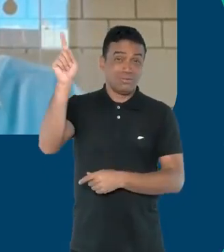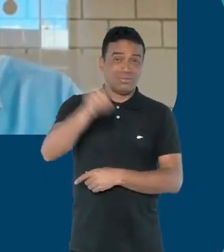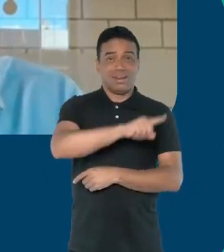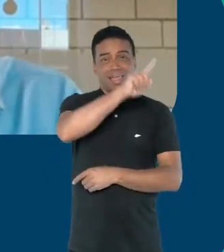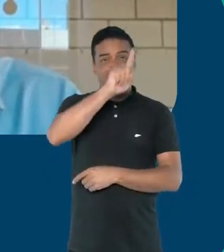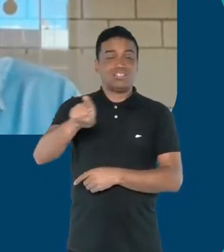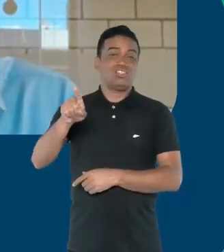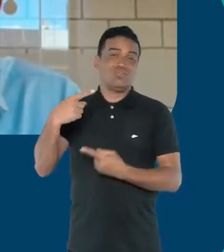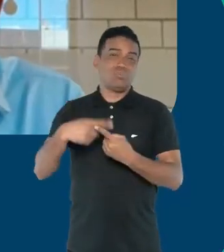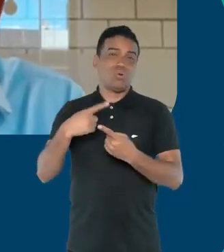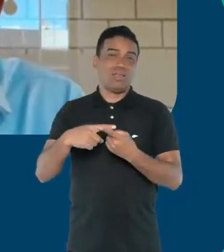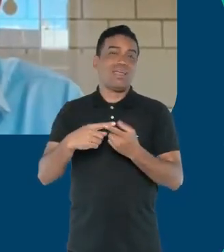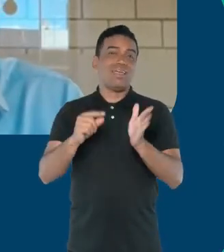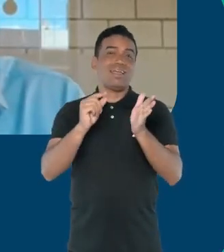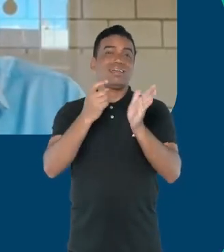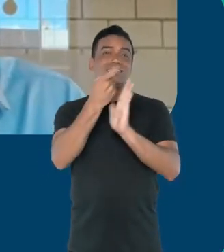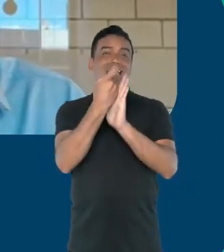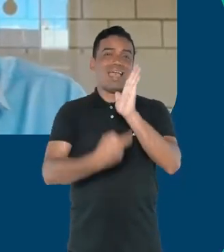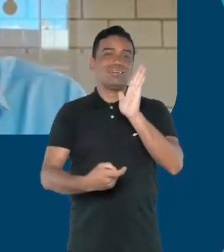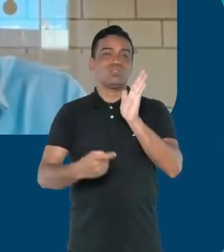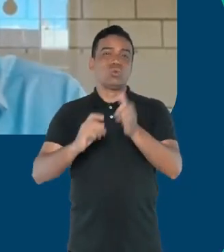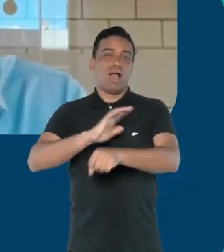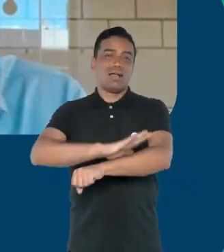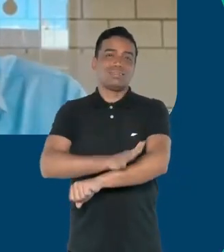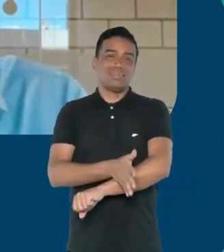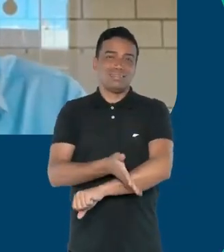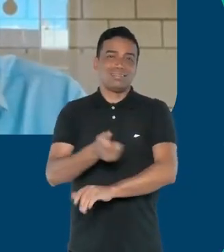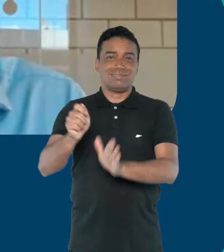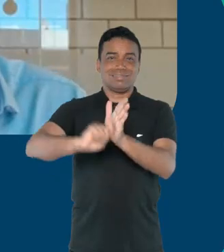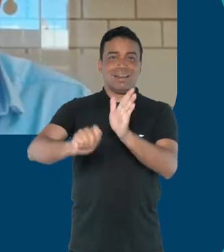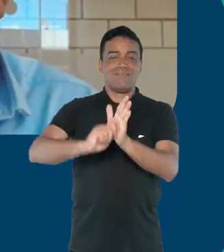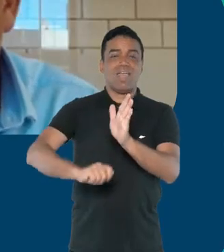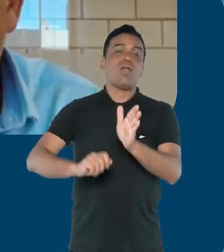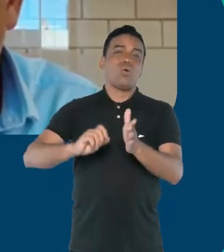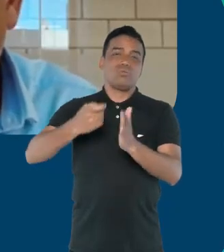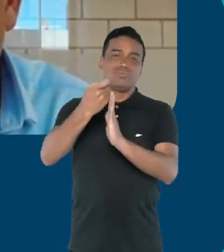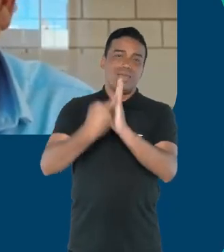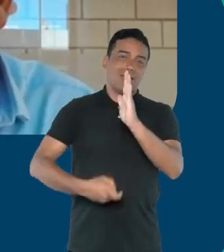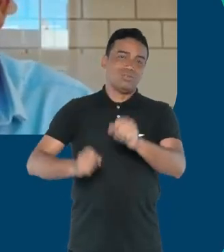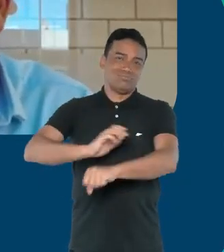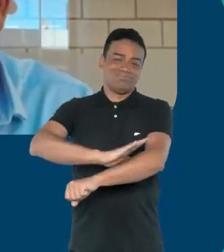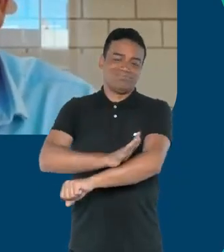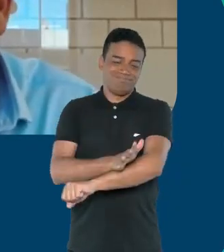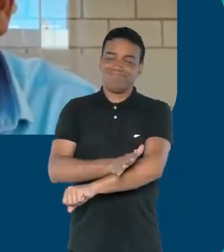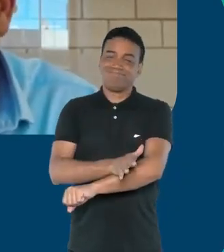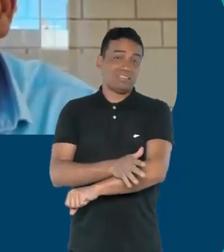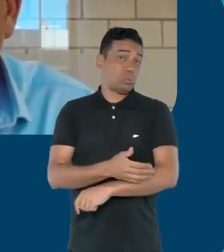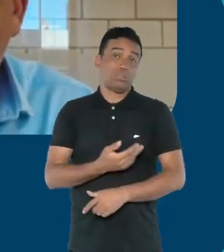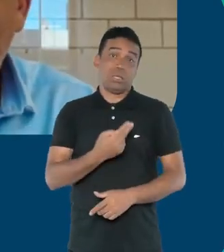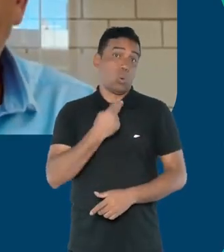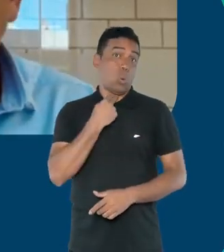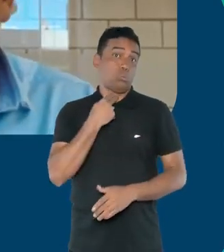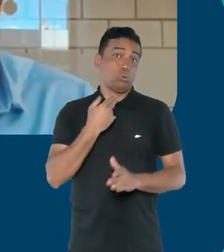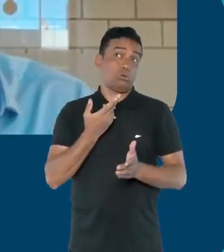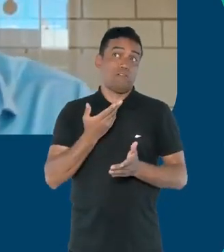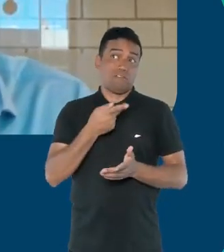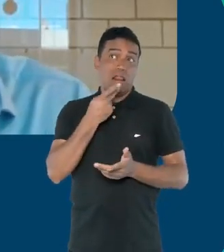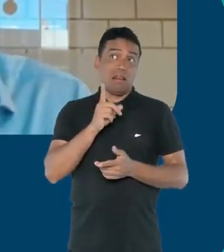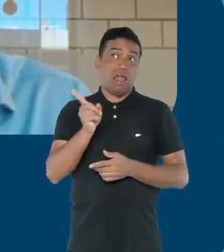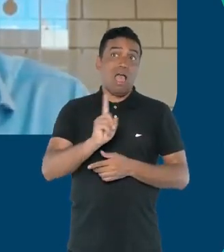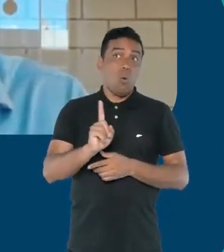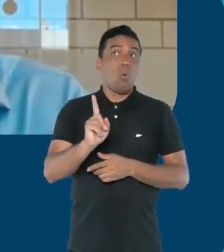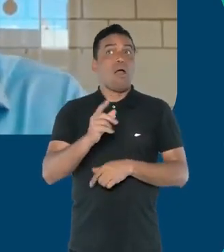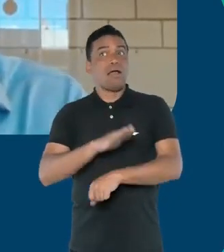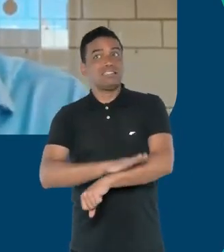Ele produziu uma nota racista e é impossível você negar o racismo dessa nota, mas, no